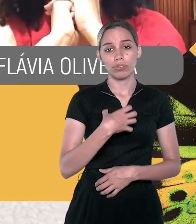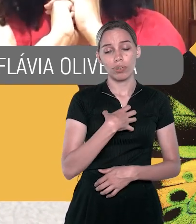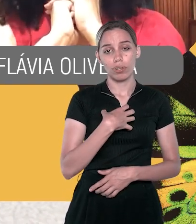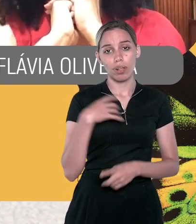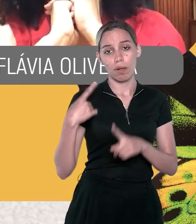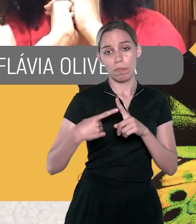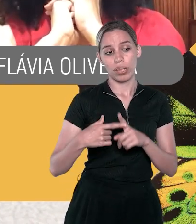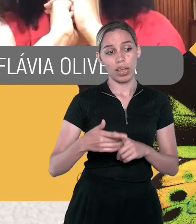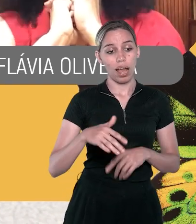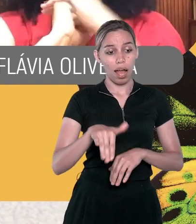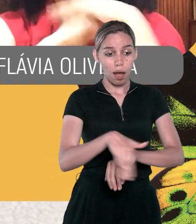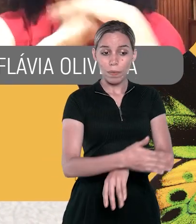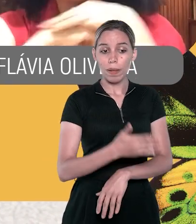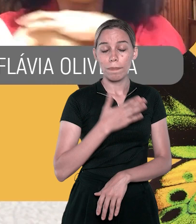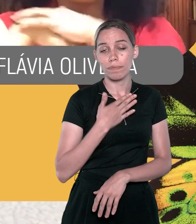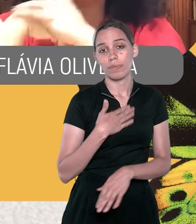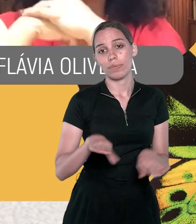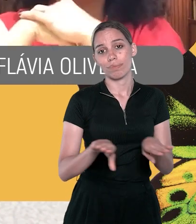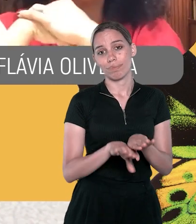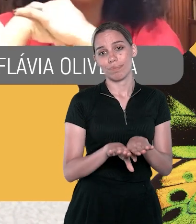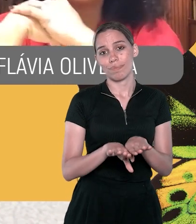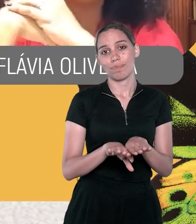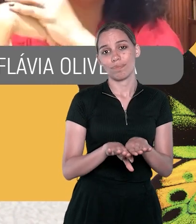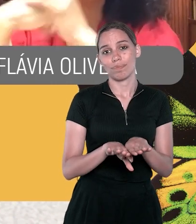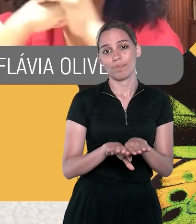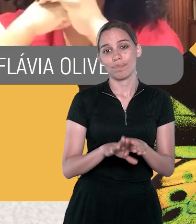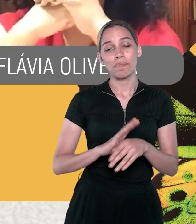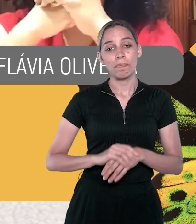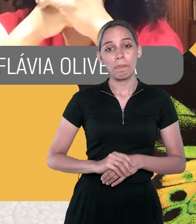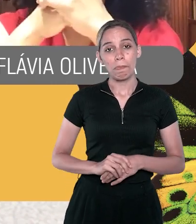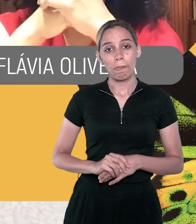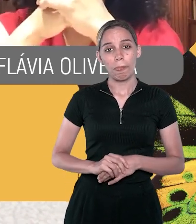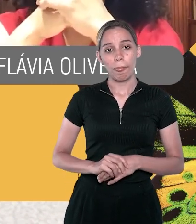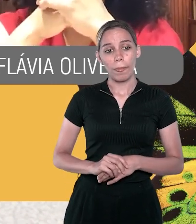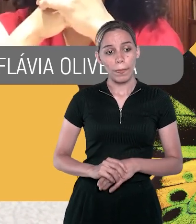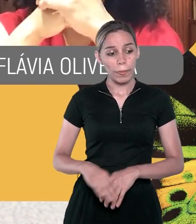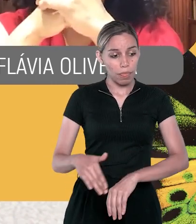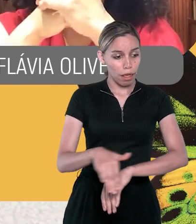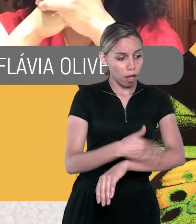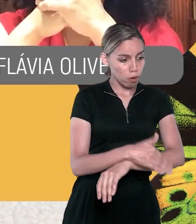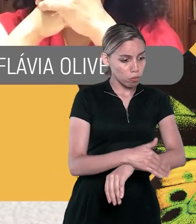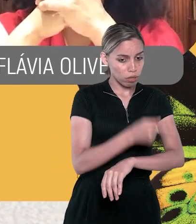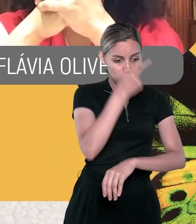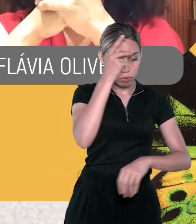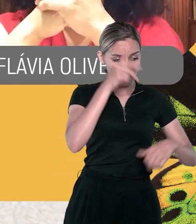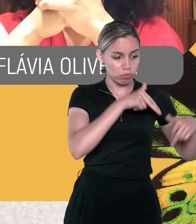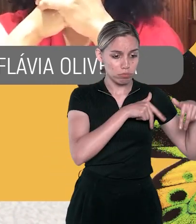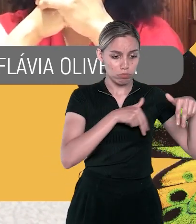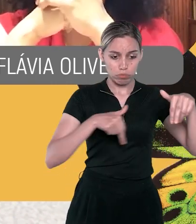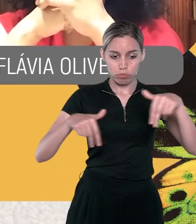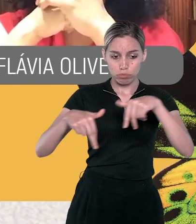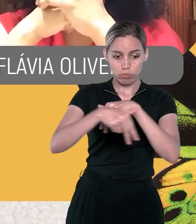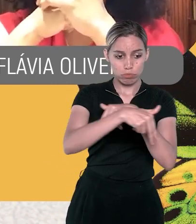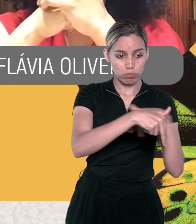conhece a cidade. Porque, de fato, a rua é pura passagem para os outros. Né?